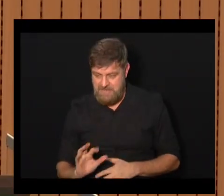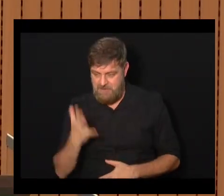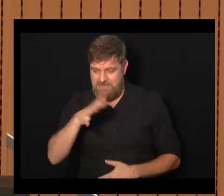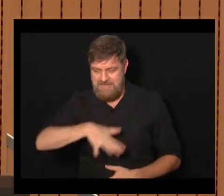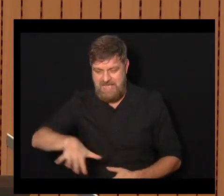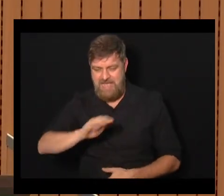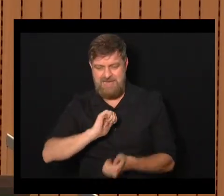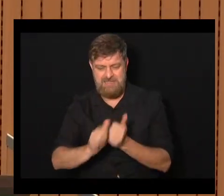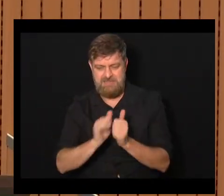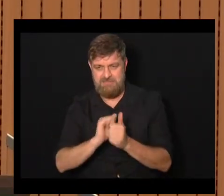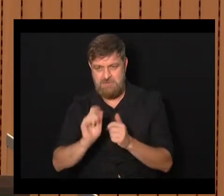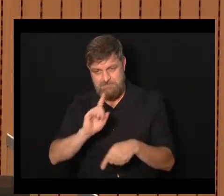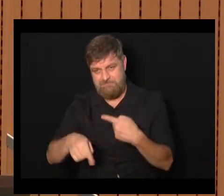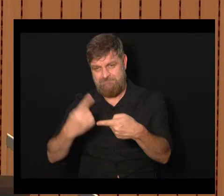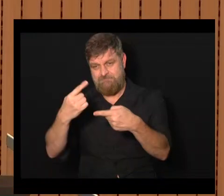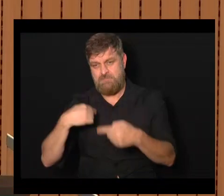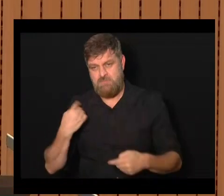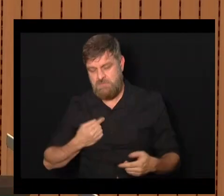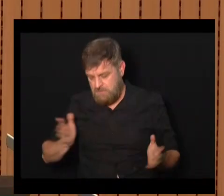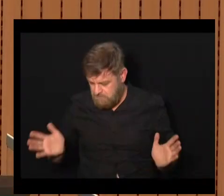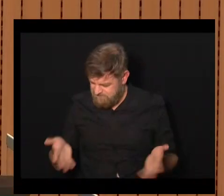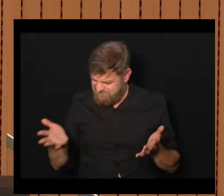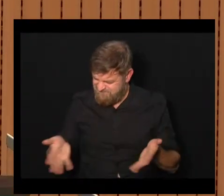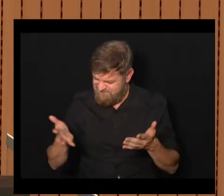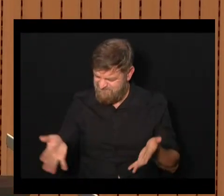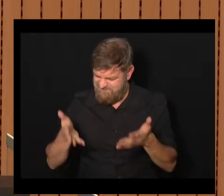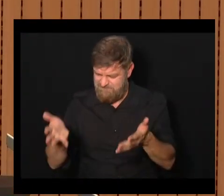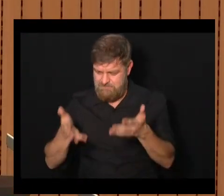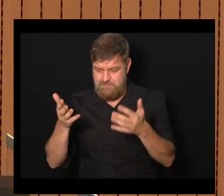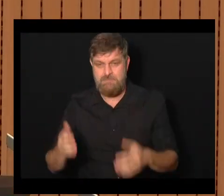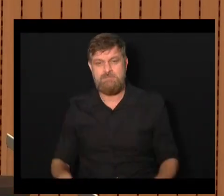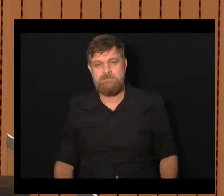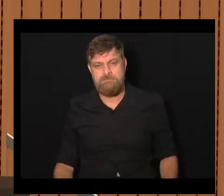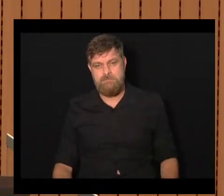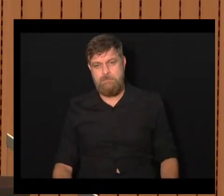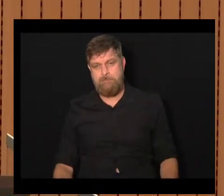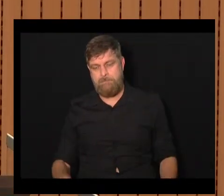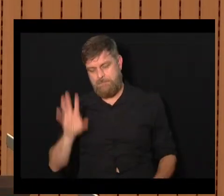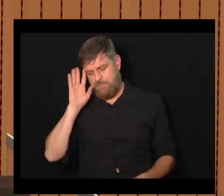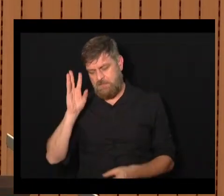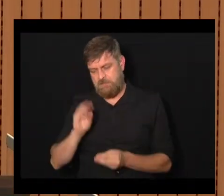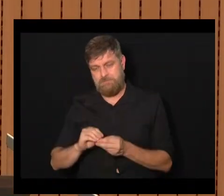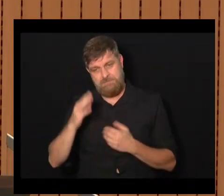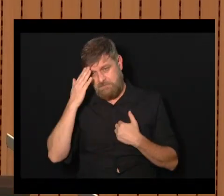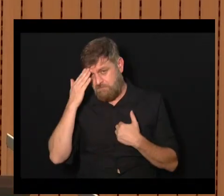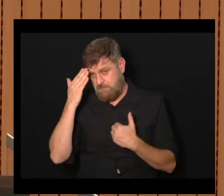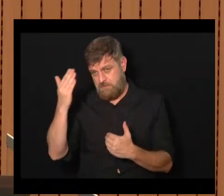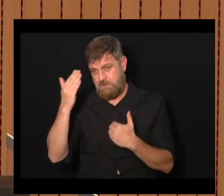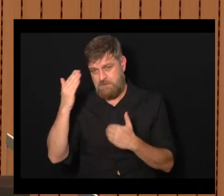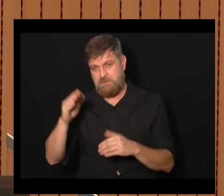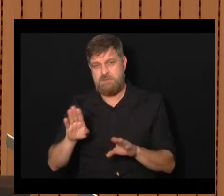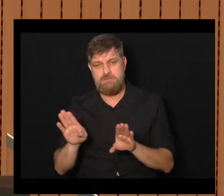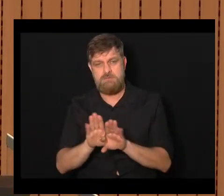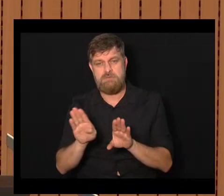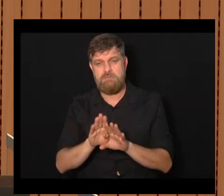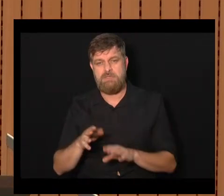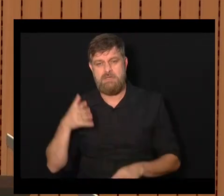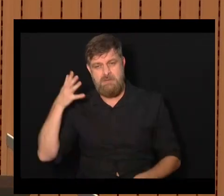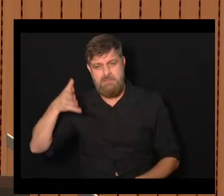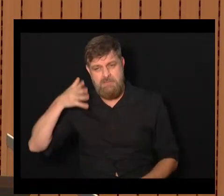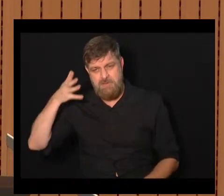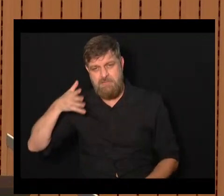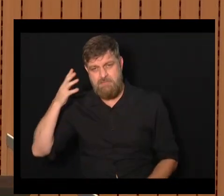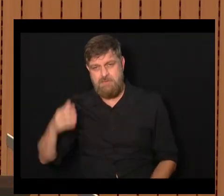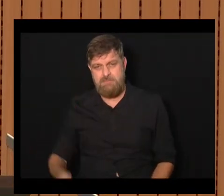da nossa cidade e possamos incentivar realmente o esporte na nossa cidade, senhor presidente. Agradeço aí a fala e